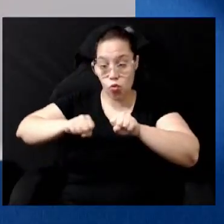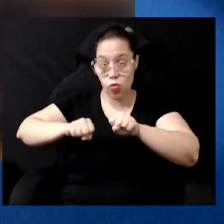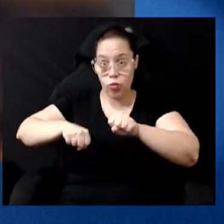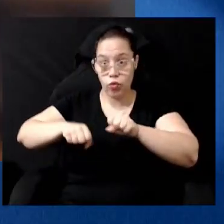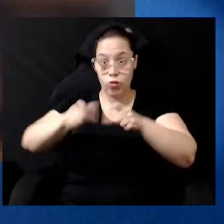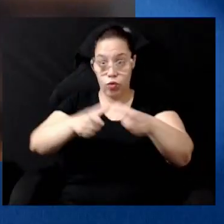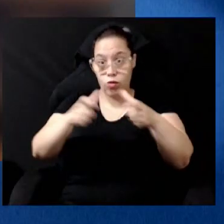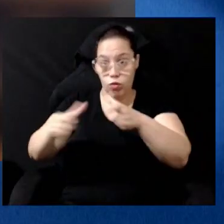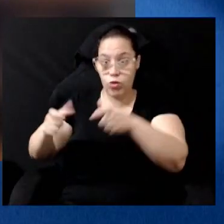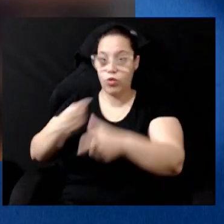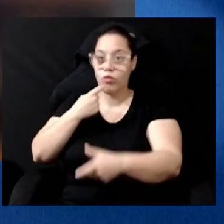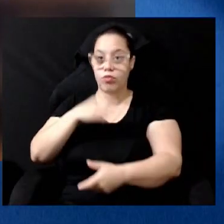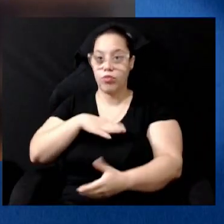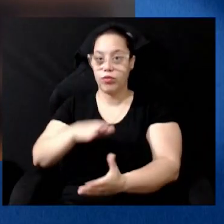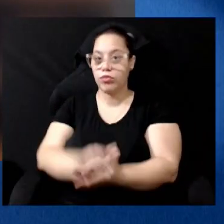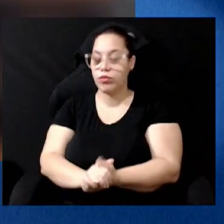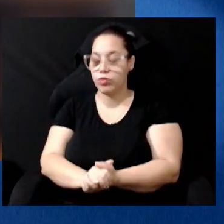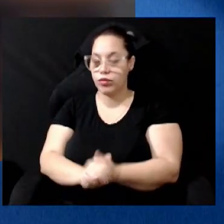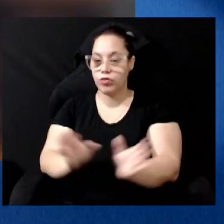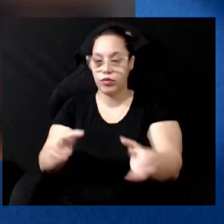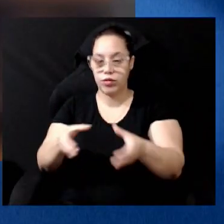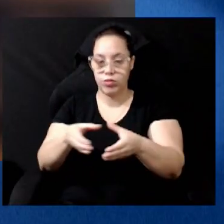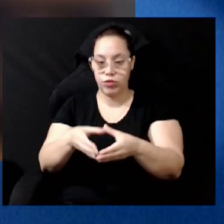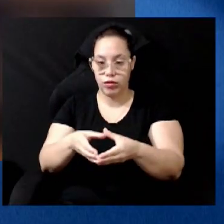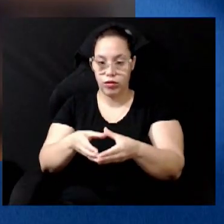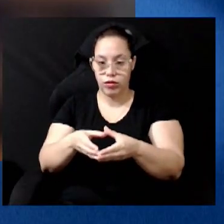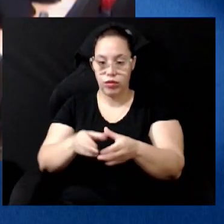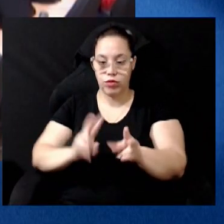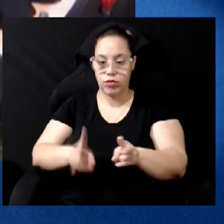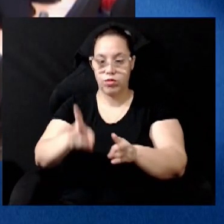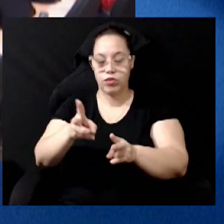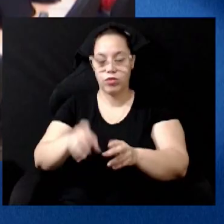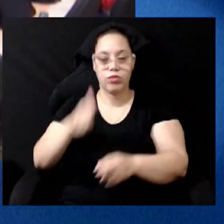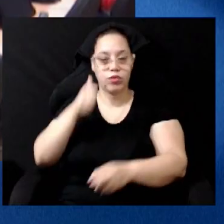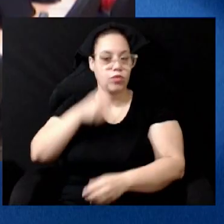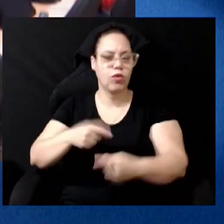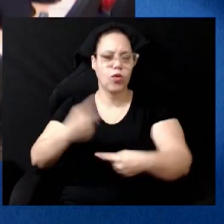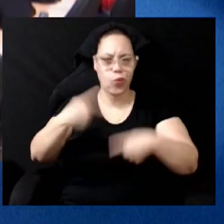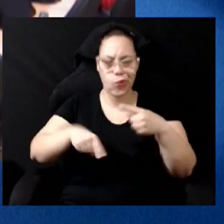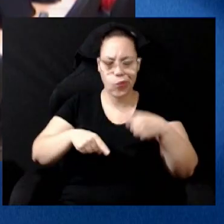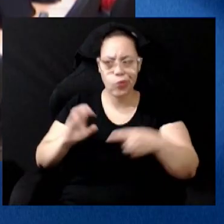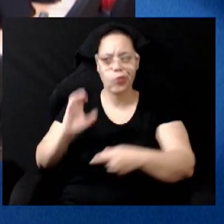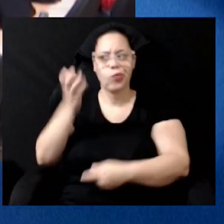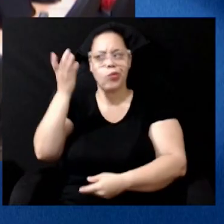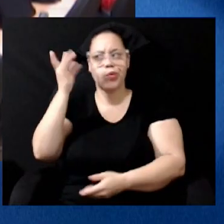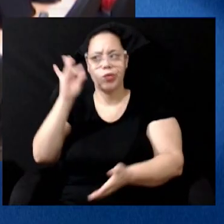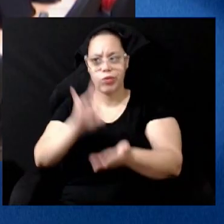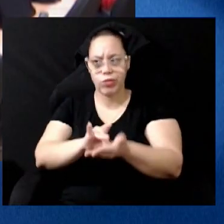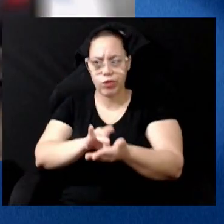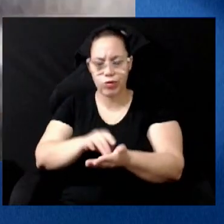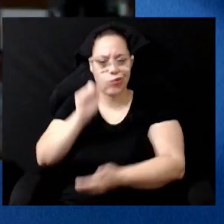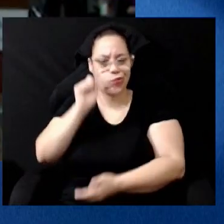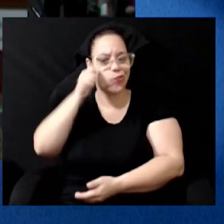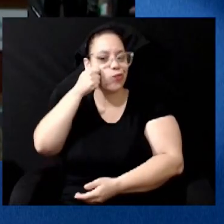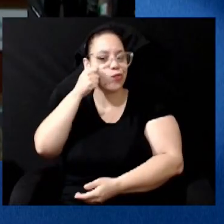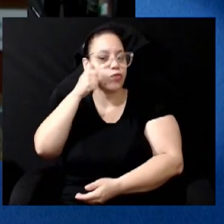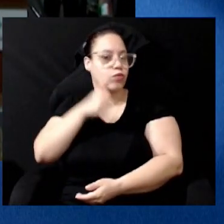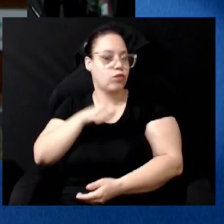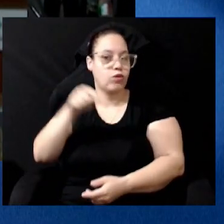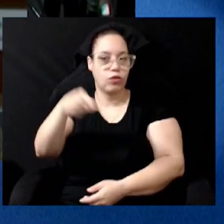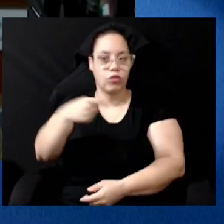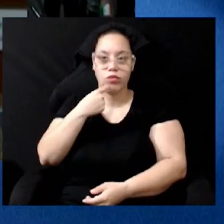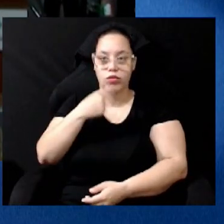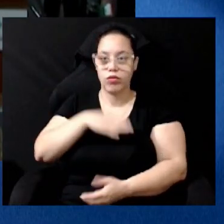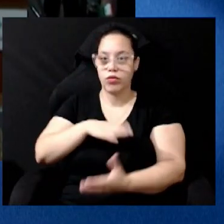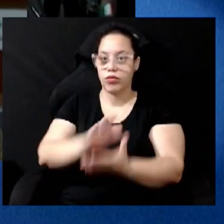cidade. Comissão Permanente da Mulher debate as realidades das mulheres negras de Campinas.